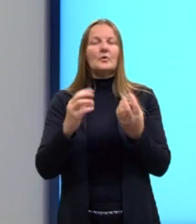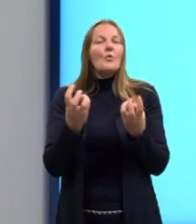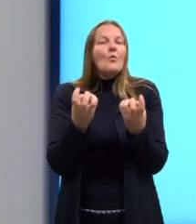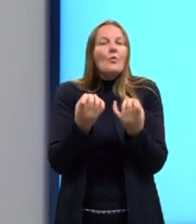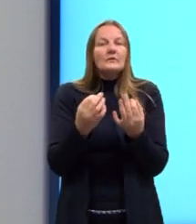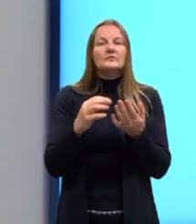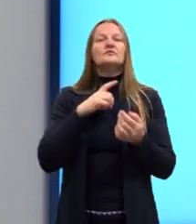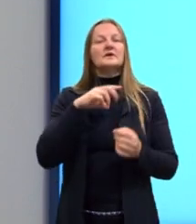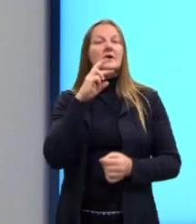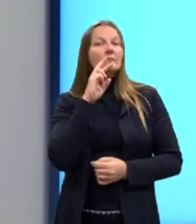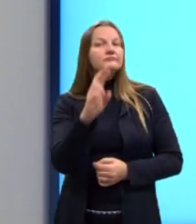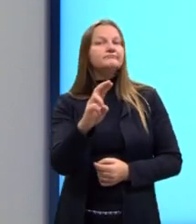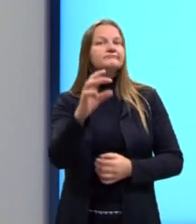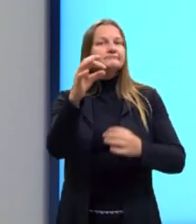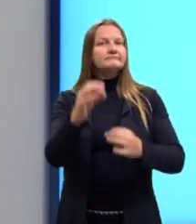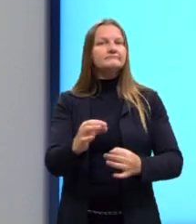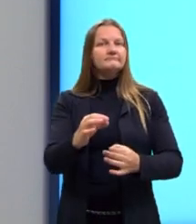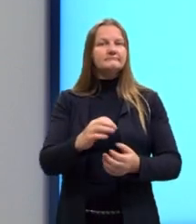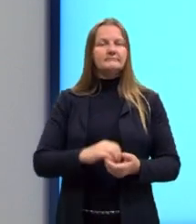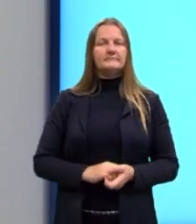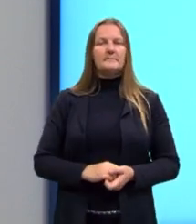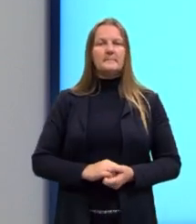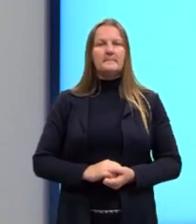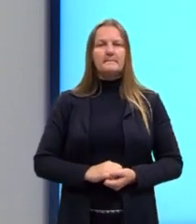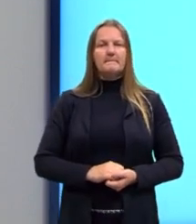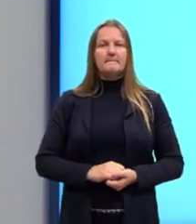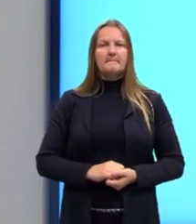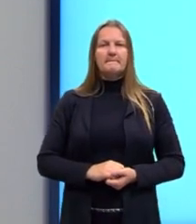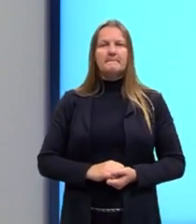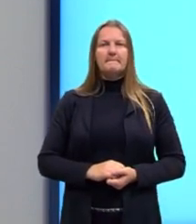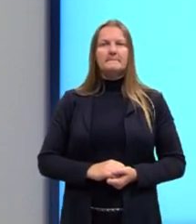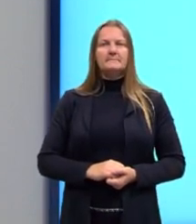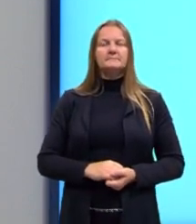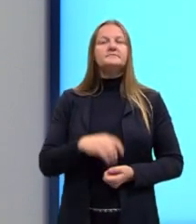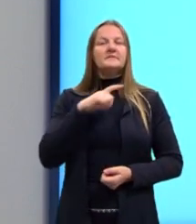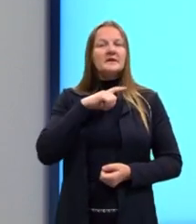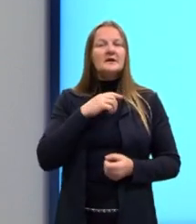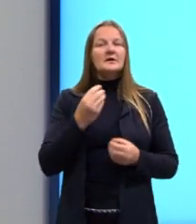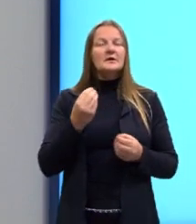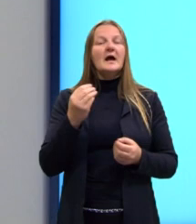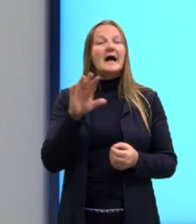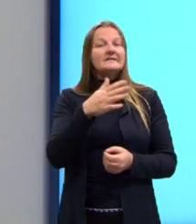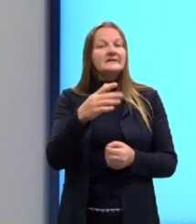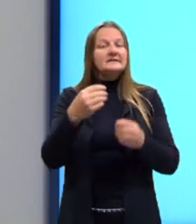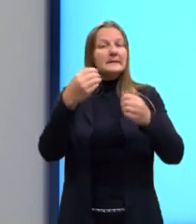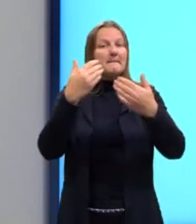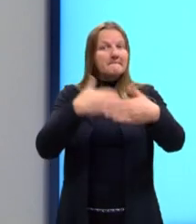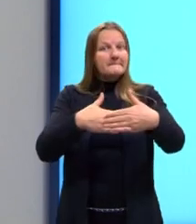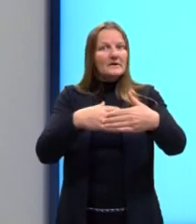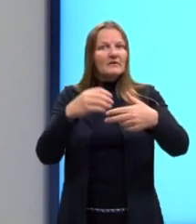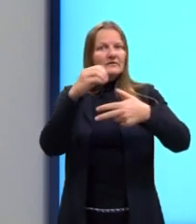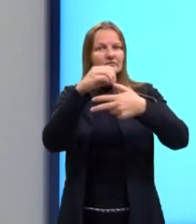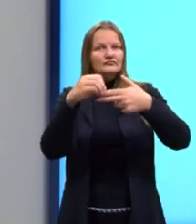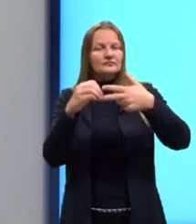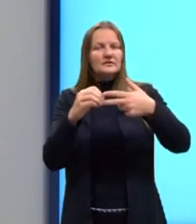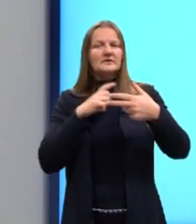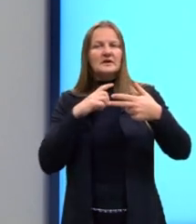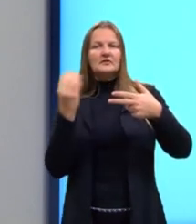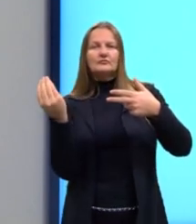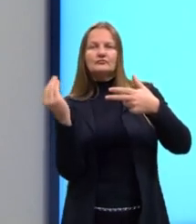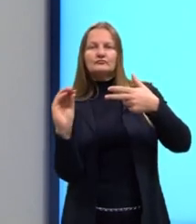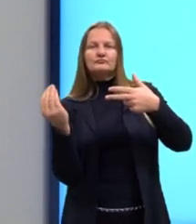esses valores Nas questões eles vão ser fornecidos para vocês o de cada